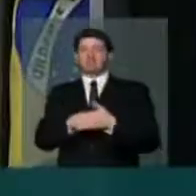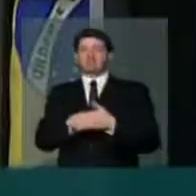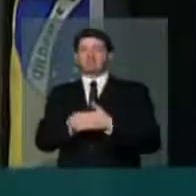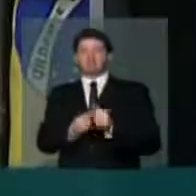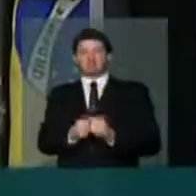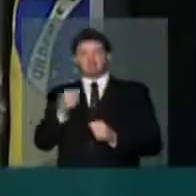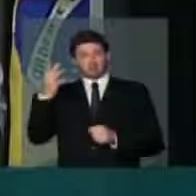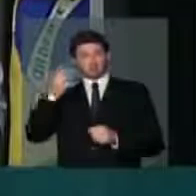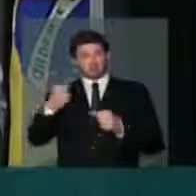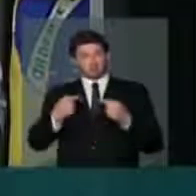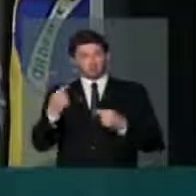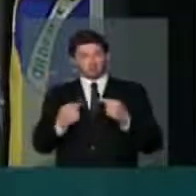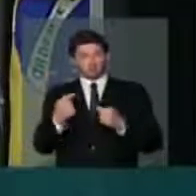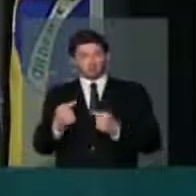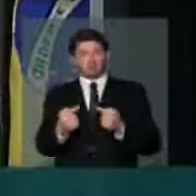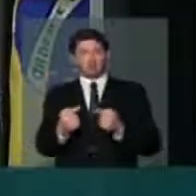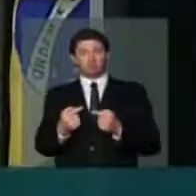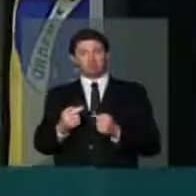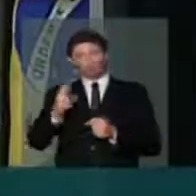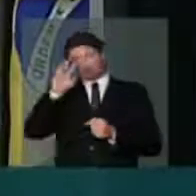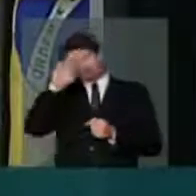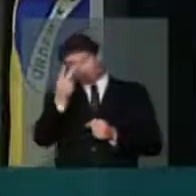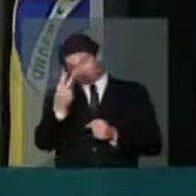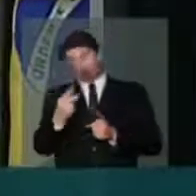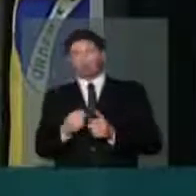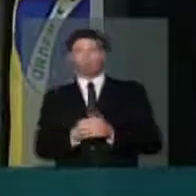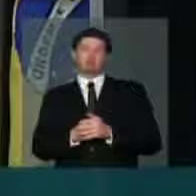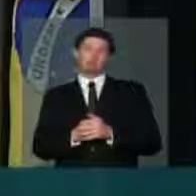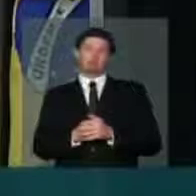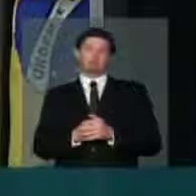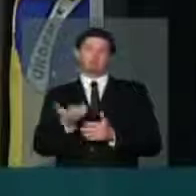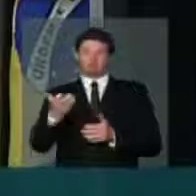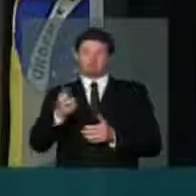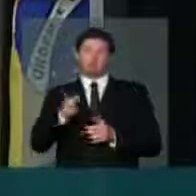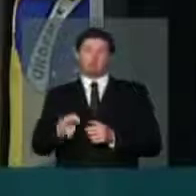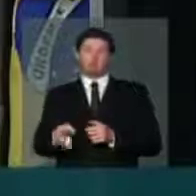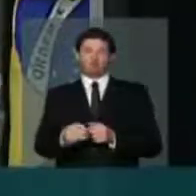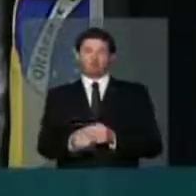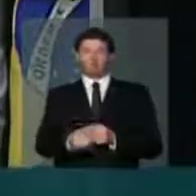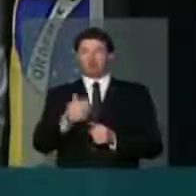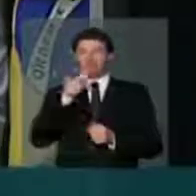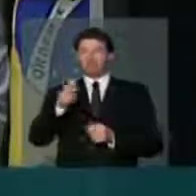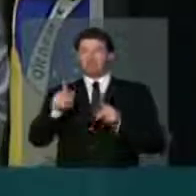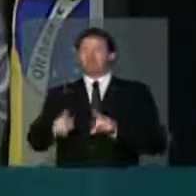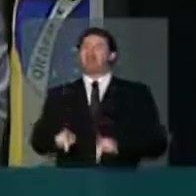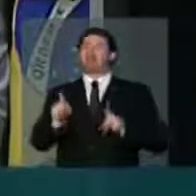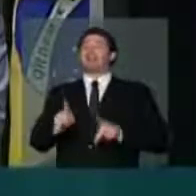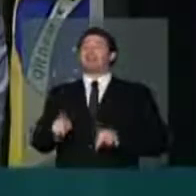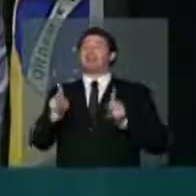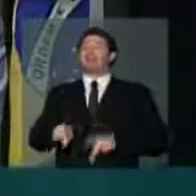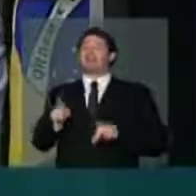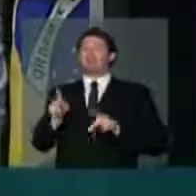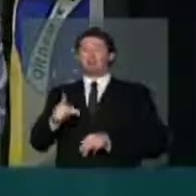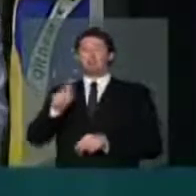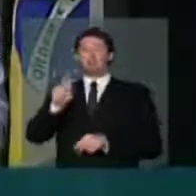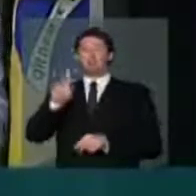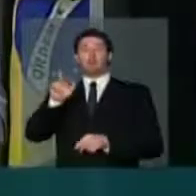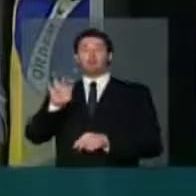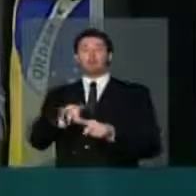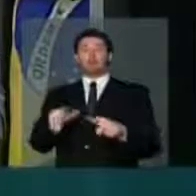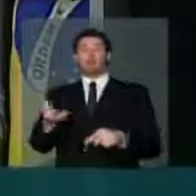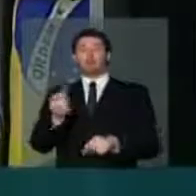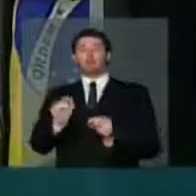em políticas equivocadas, com forte viés populistas e